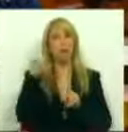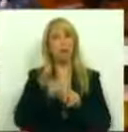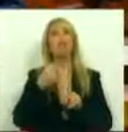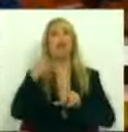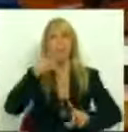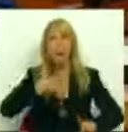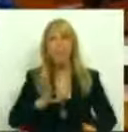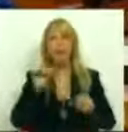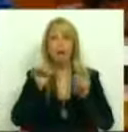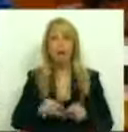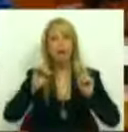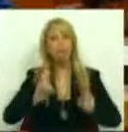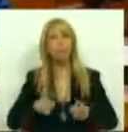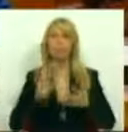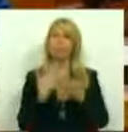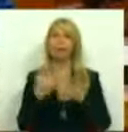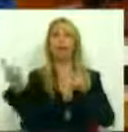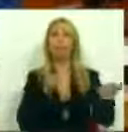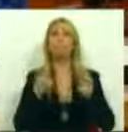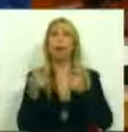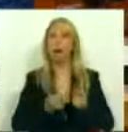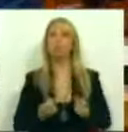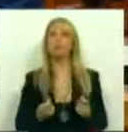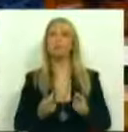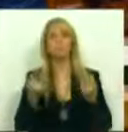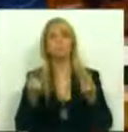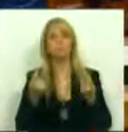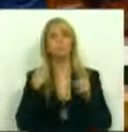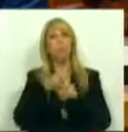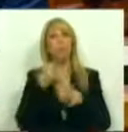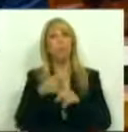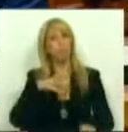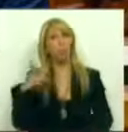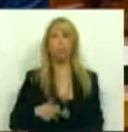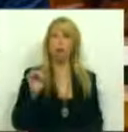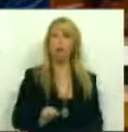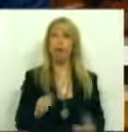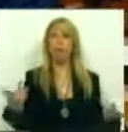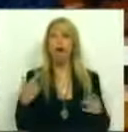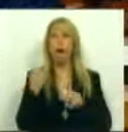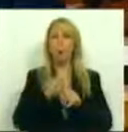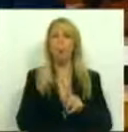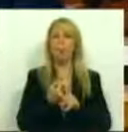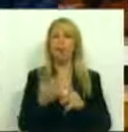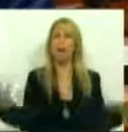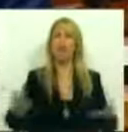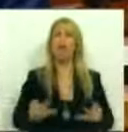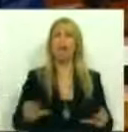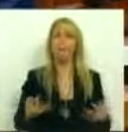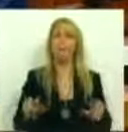queremos aqui lançar também para o debate. Uma batalha que é de Portugal, mas uma batalha que é seguramente também e muito